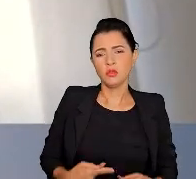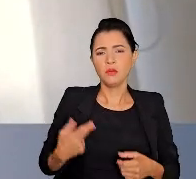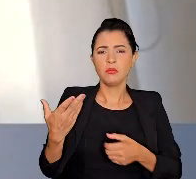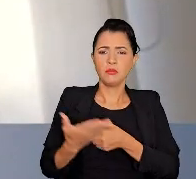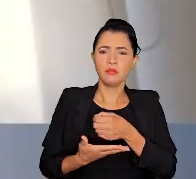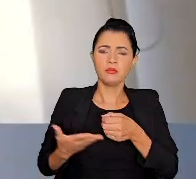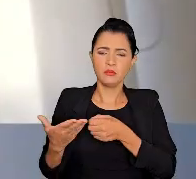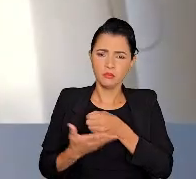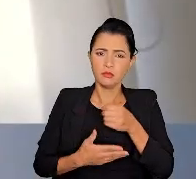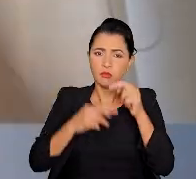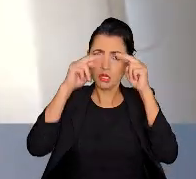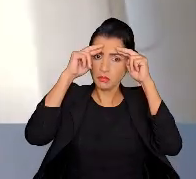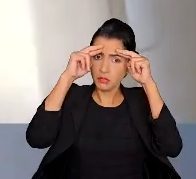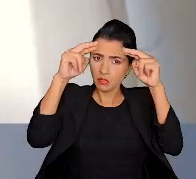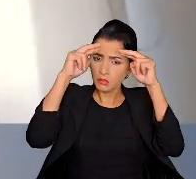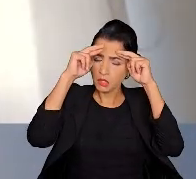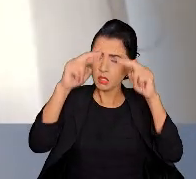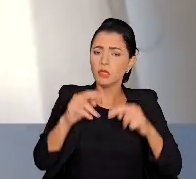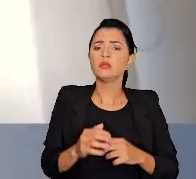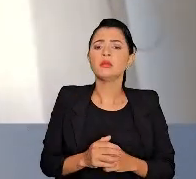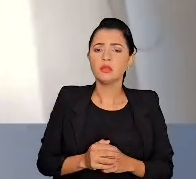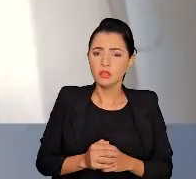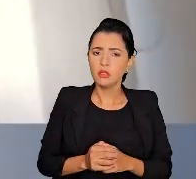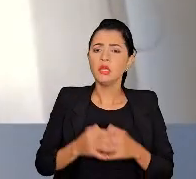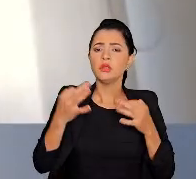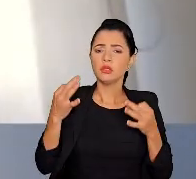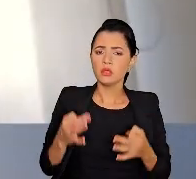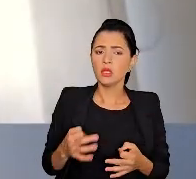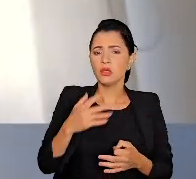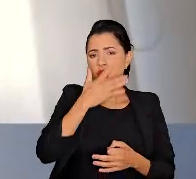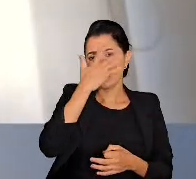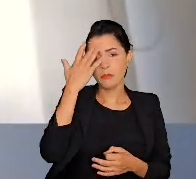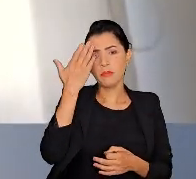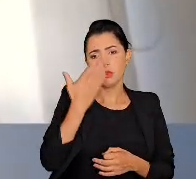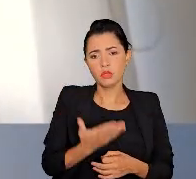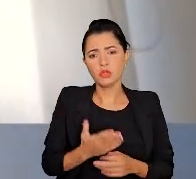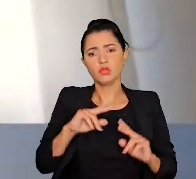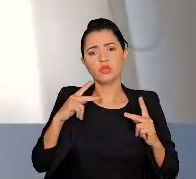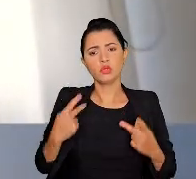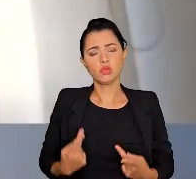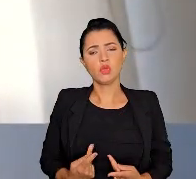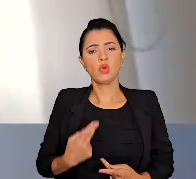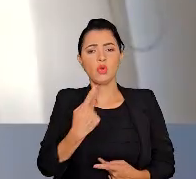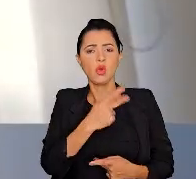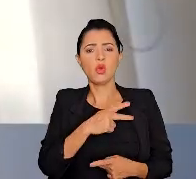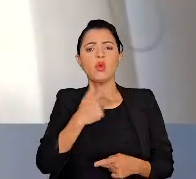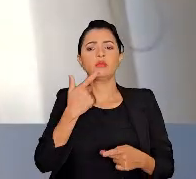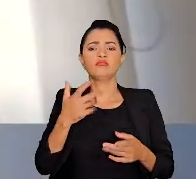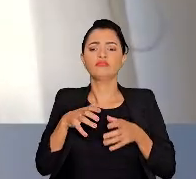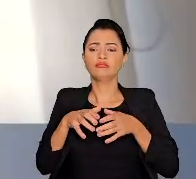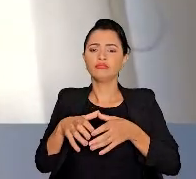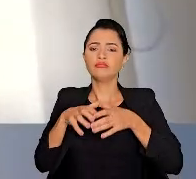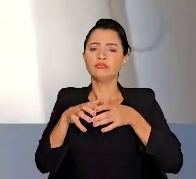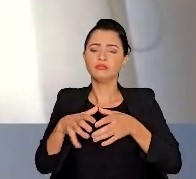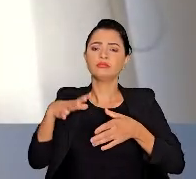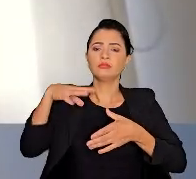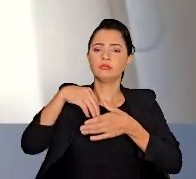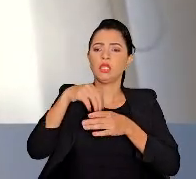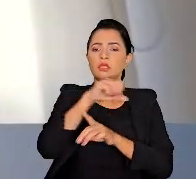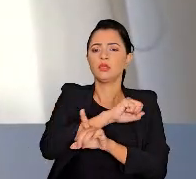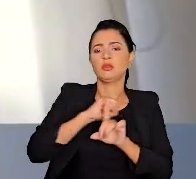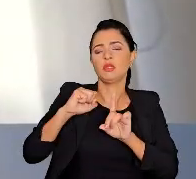na respeitabilidade e dignidade do ser humano e de sua pacífica convivência no meio